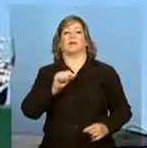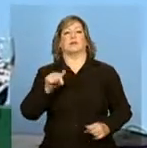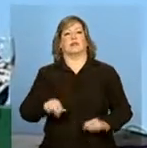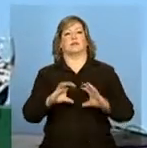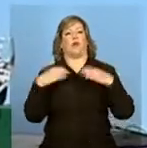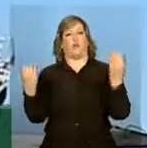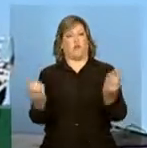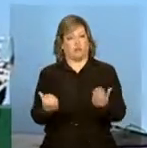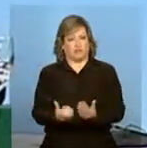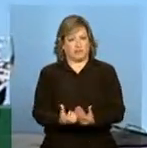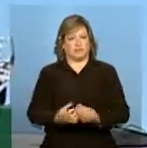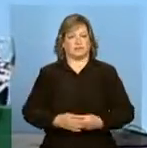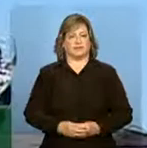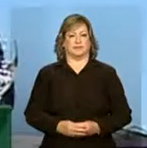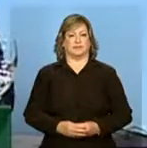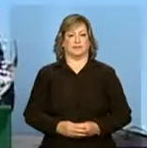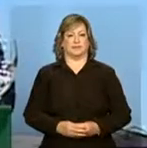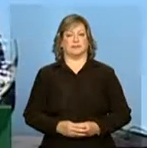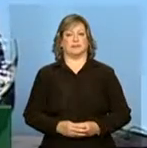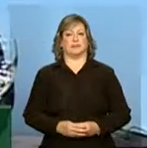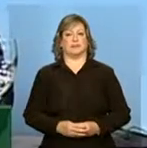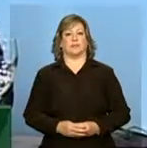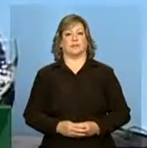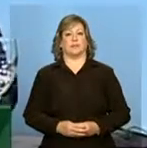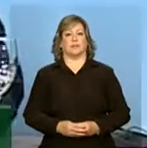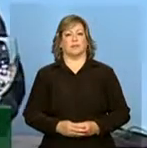desta conferência. Eu